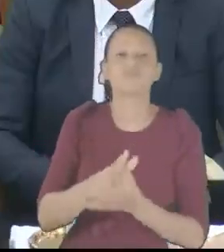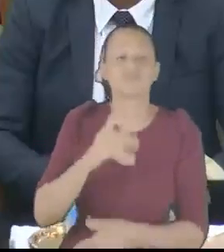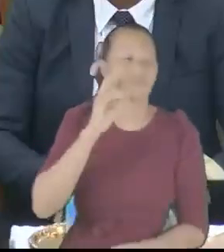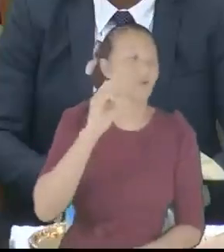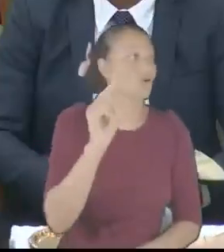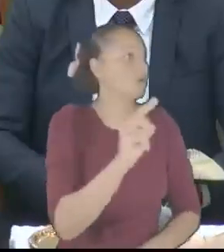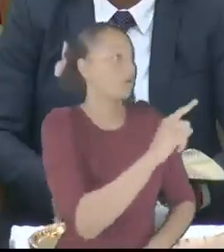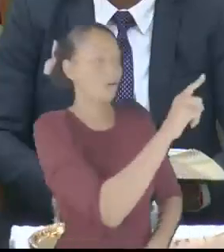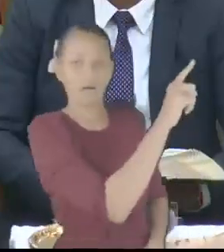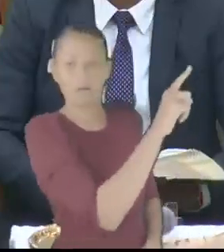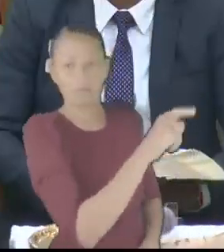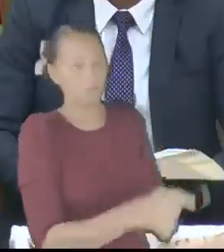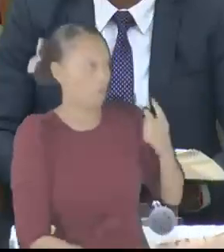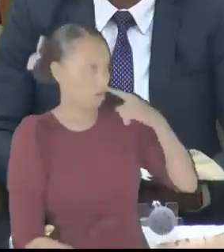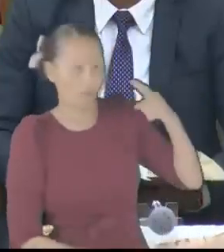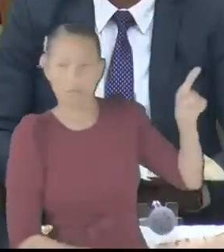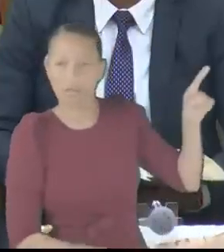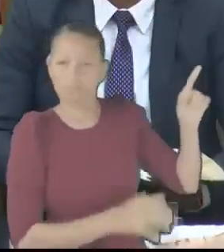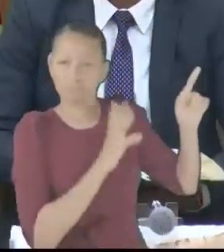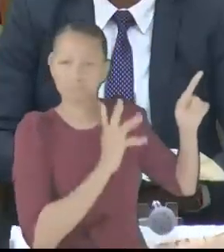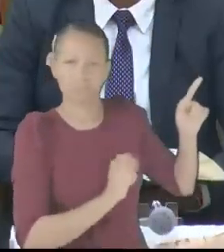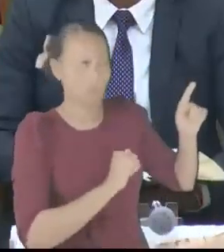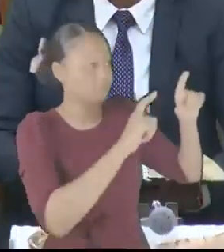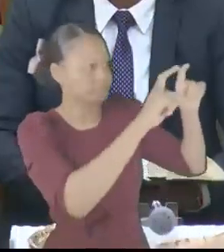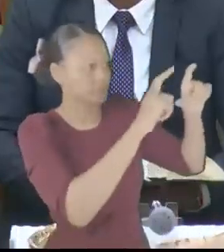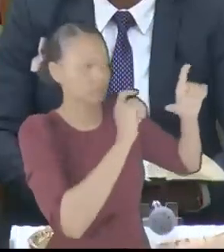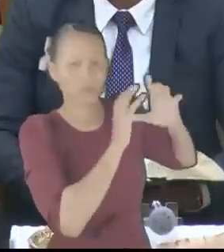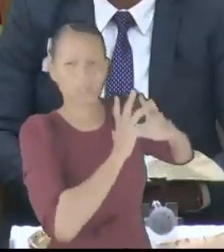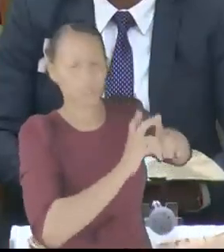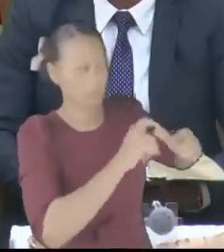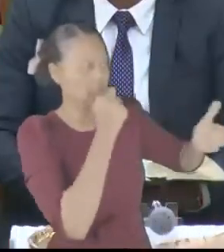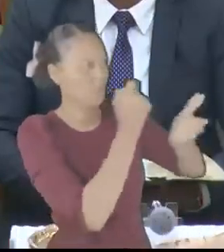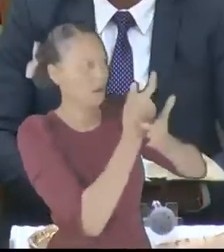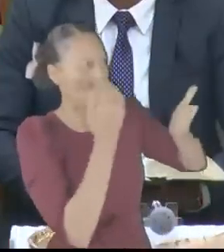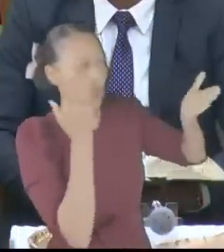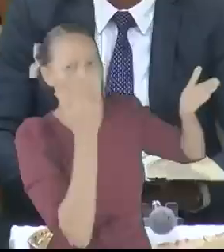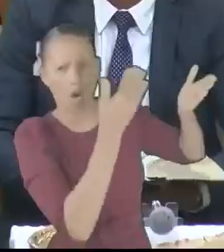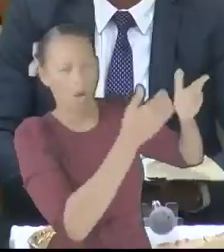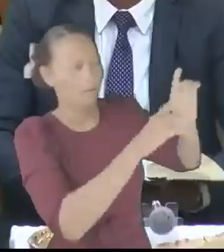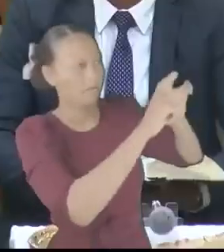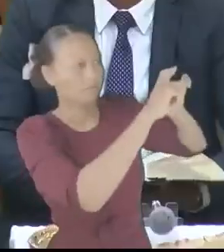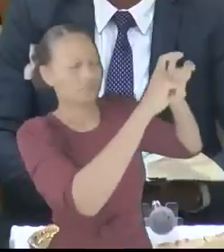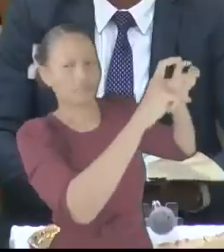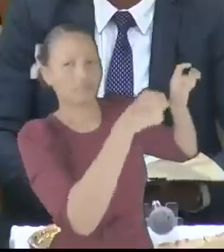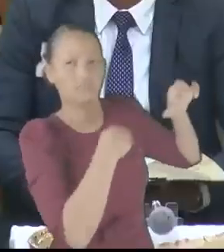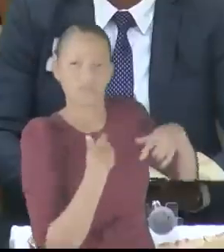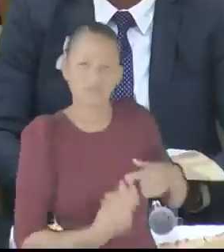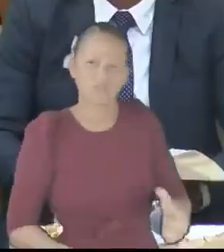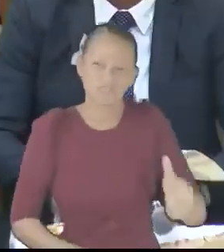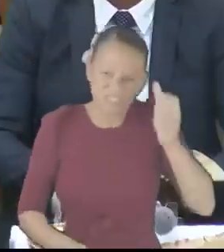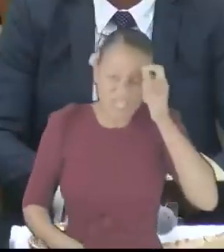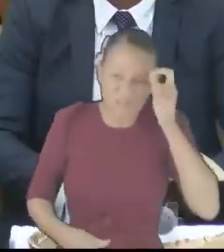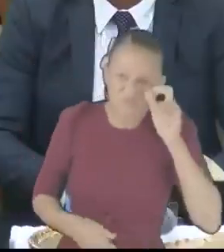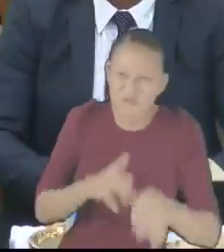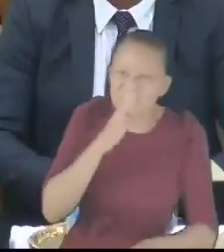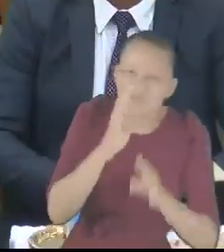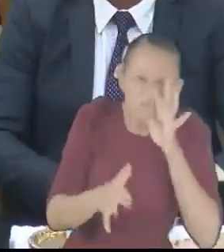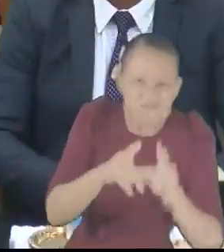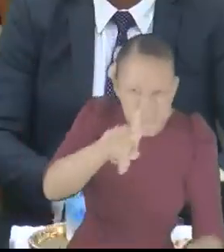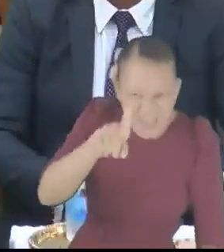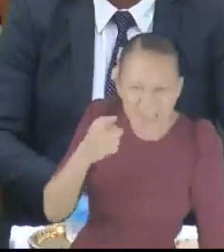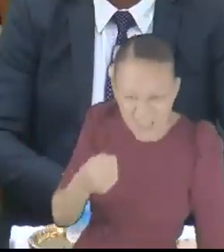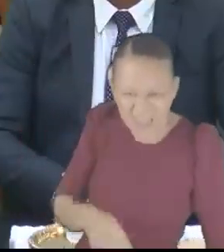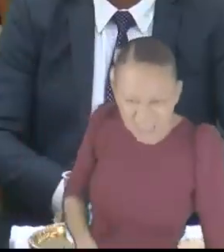lá no poste, olhe lá na tábua. E você, quando Satanás vier lhe acusar,